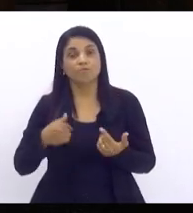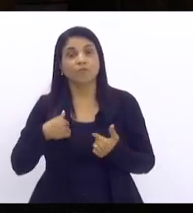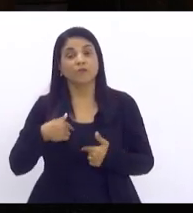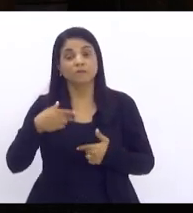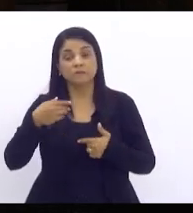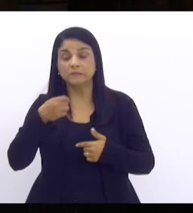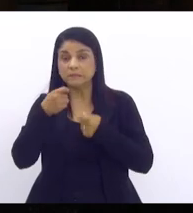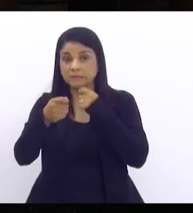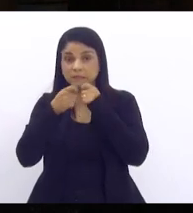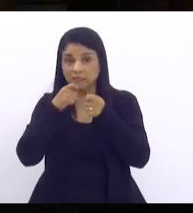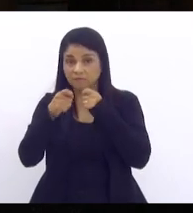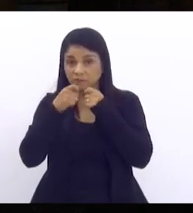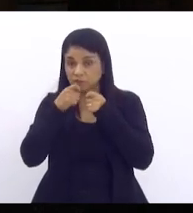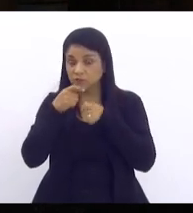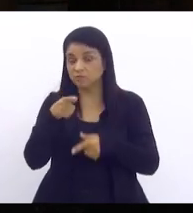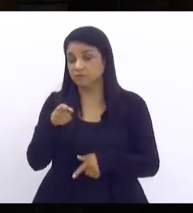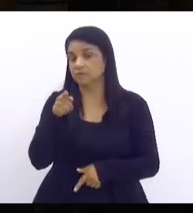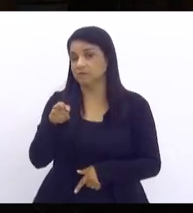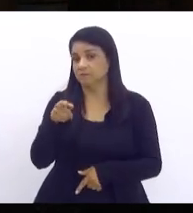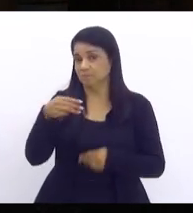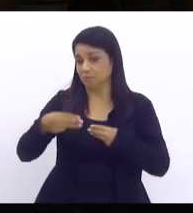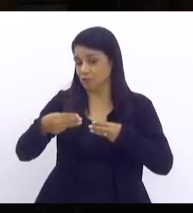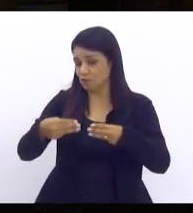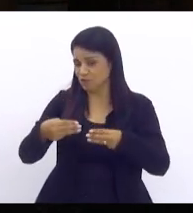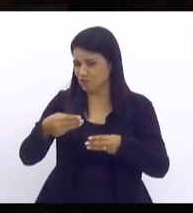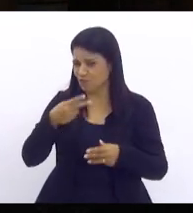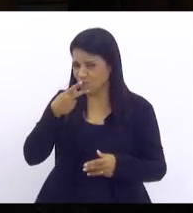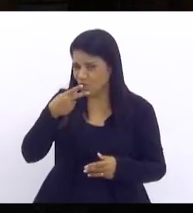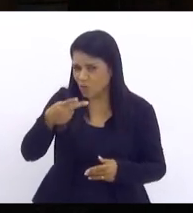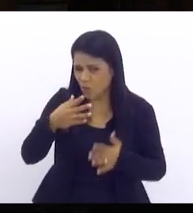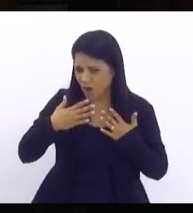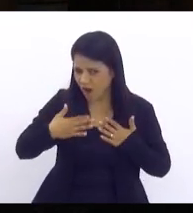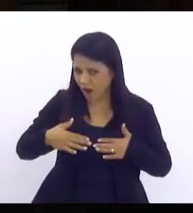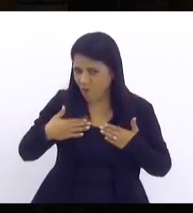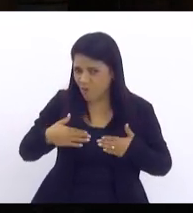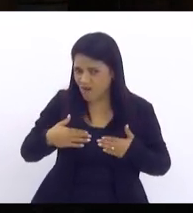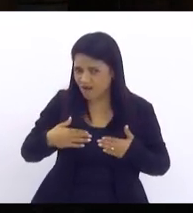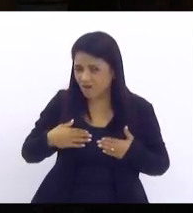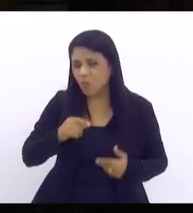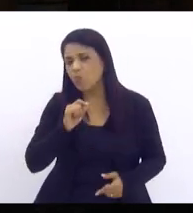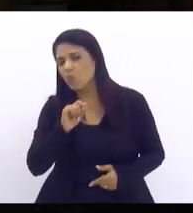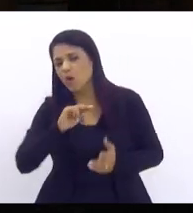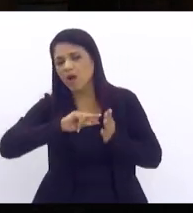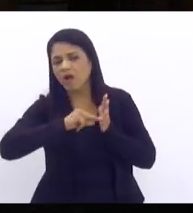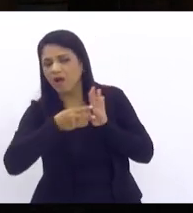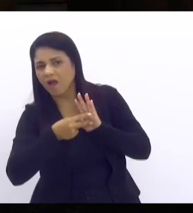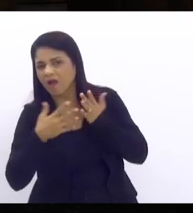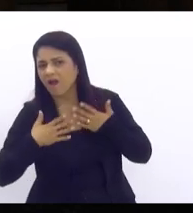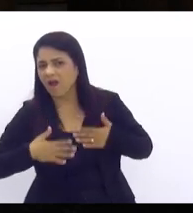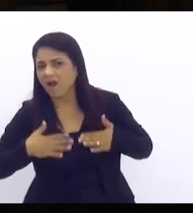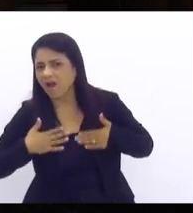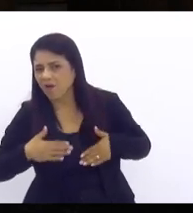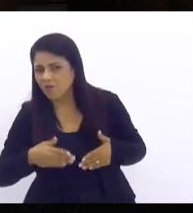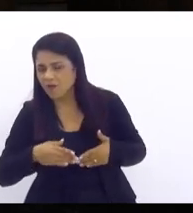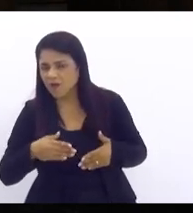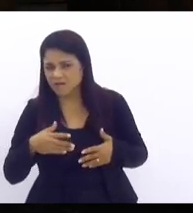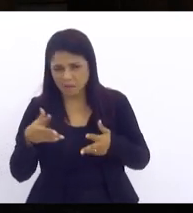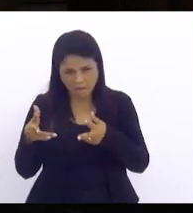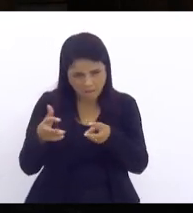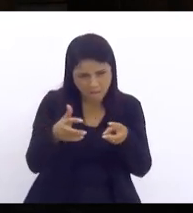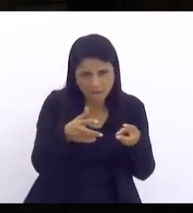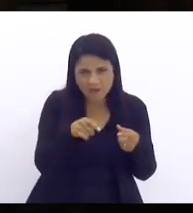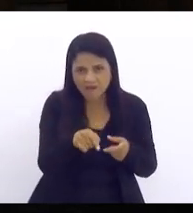entrevista que tem que ter calma. Calma, ministro. O que é calma, ministro? Calma para continuar vendo o que nós estamos vendo,